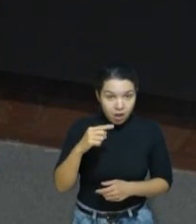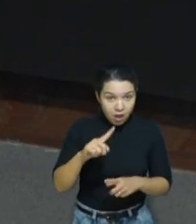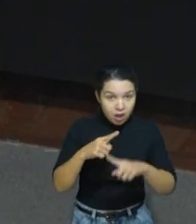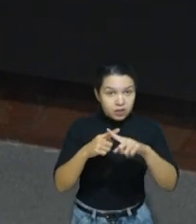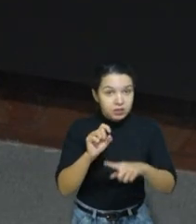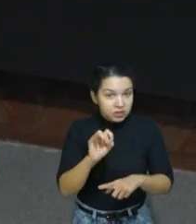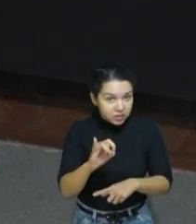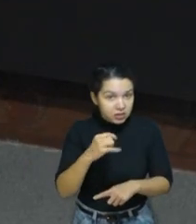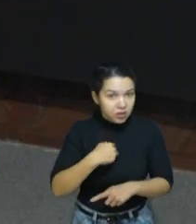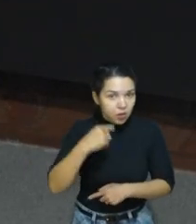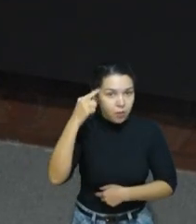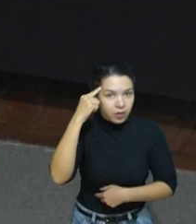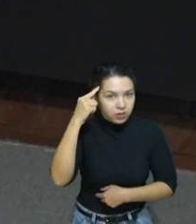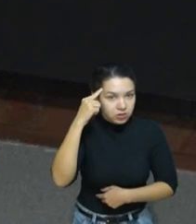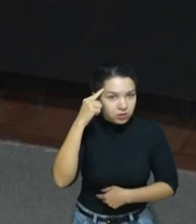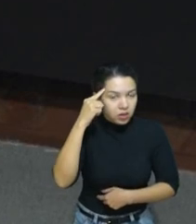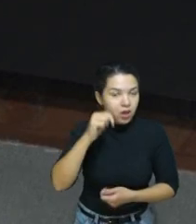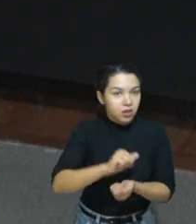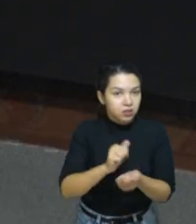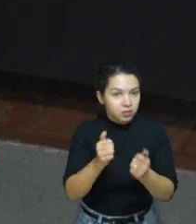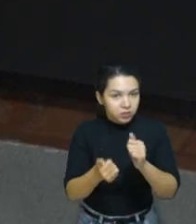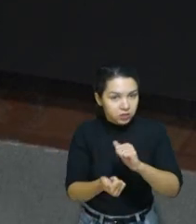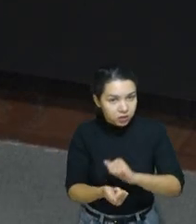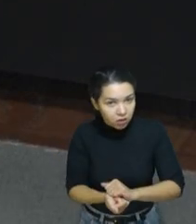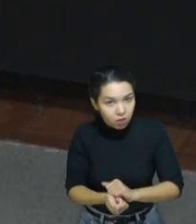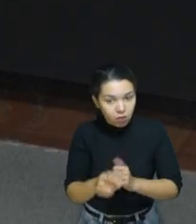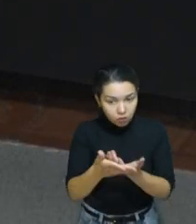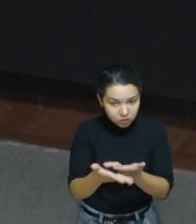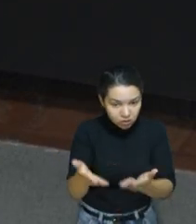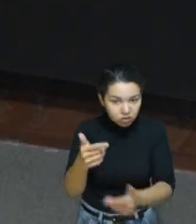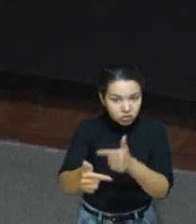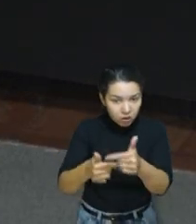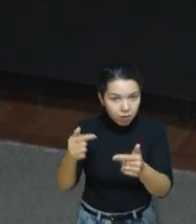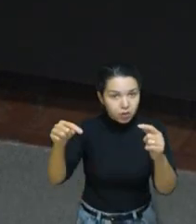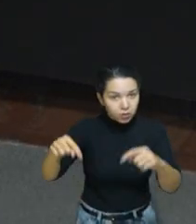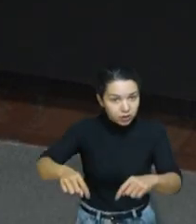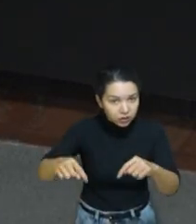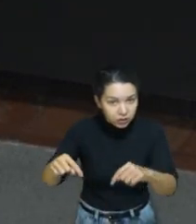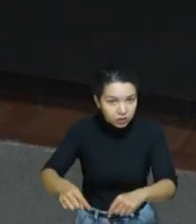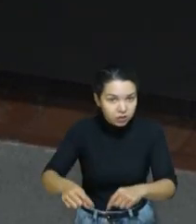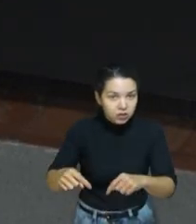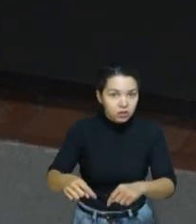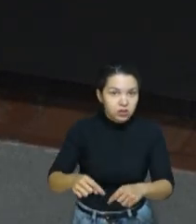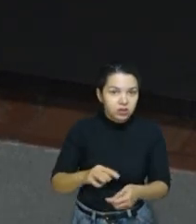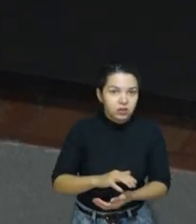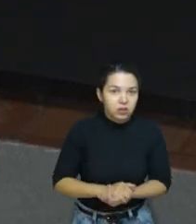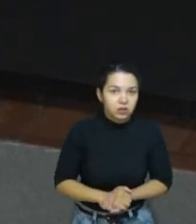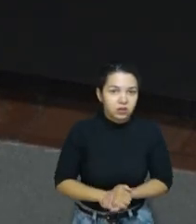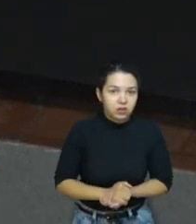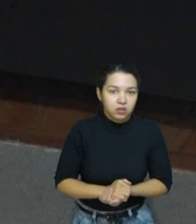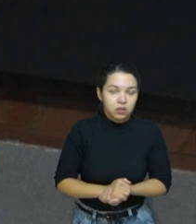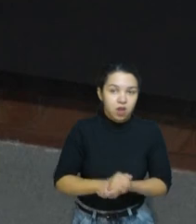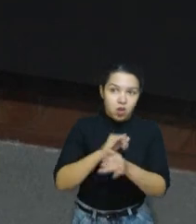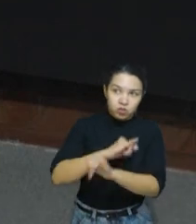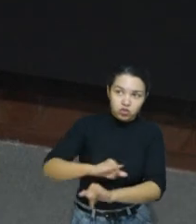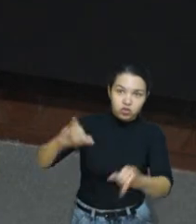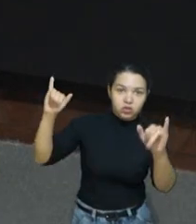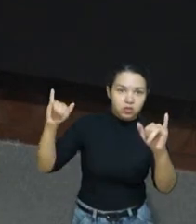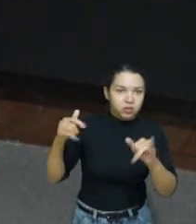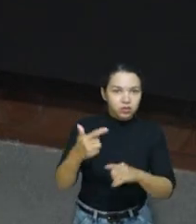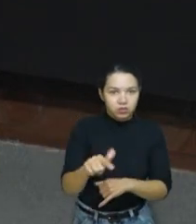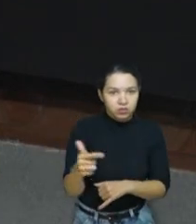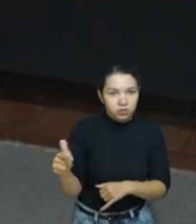vocês fazem, entende? Aqui, localmente, que não tem, que não sai no paper da Nature, que não